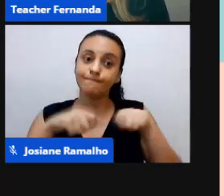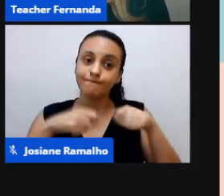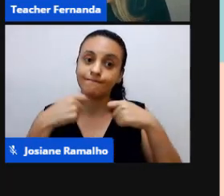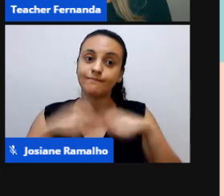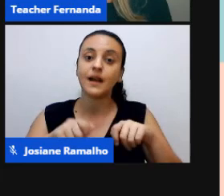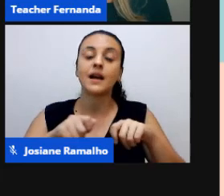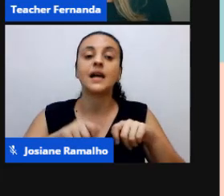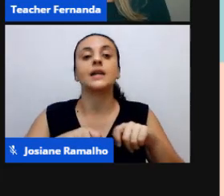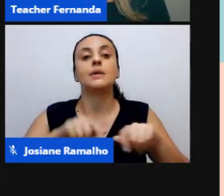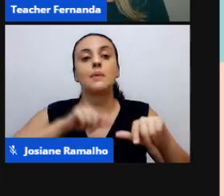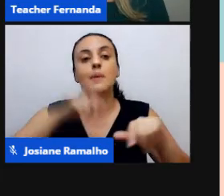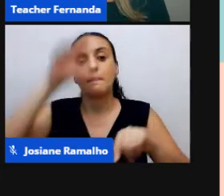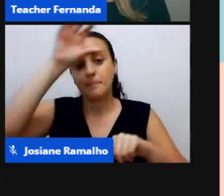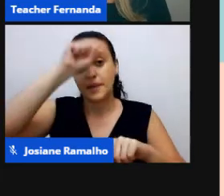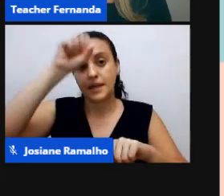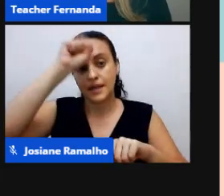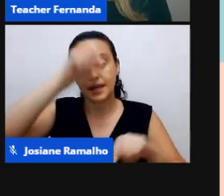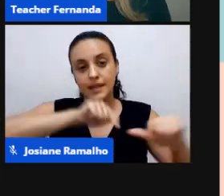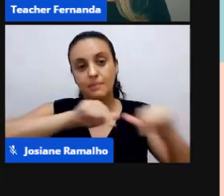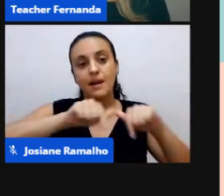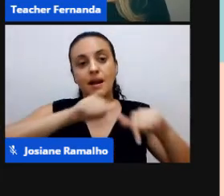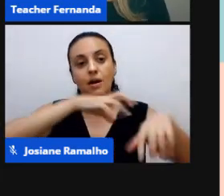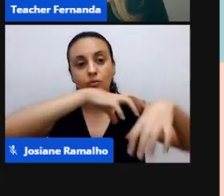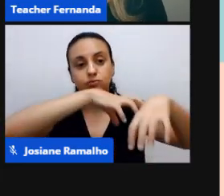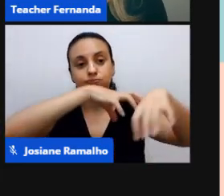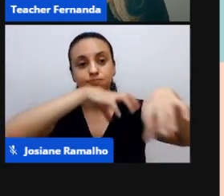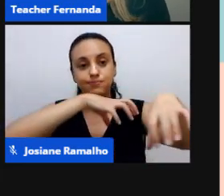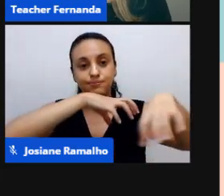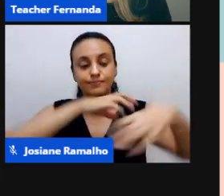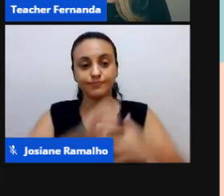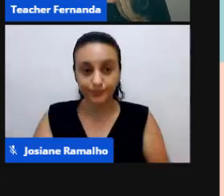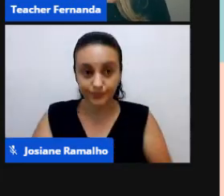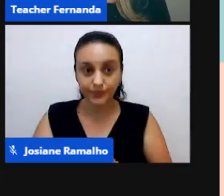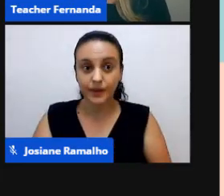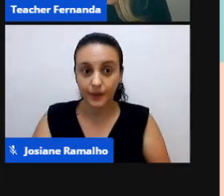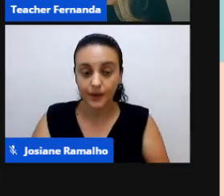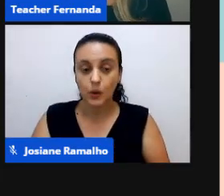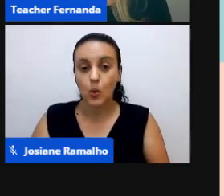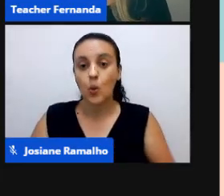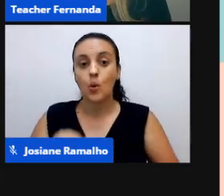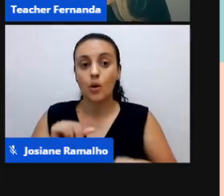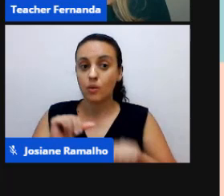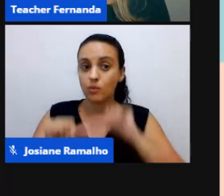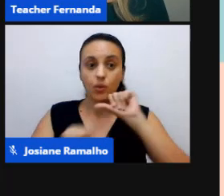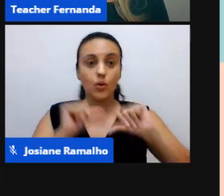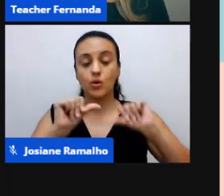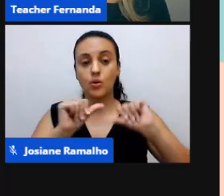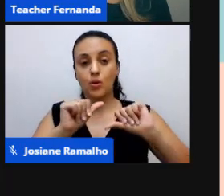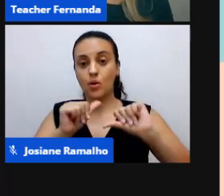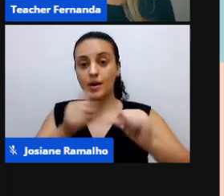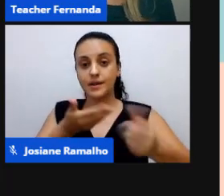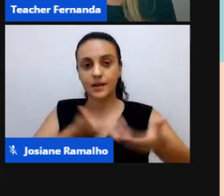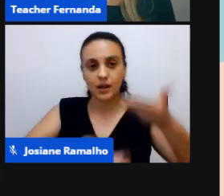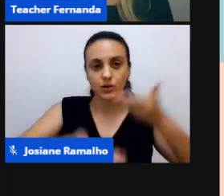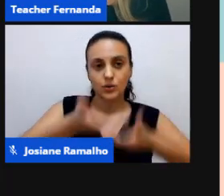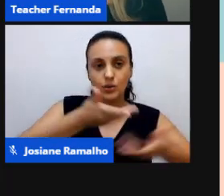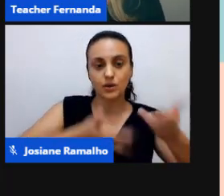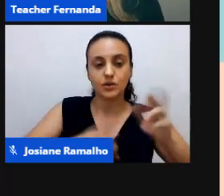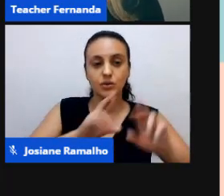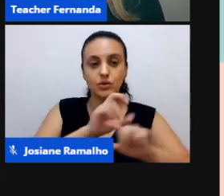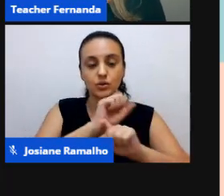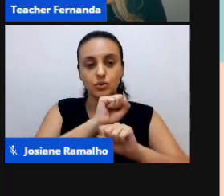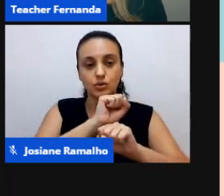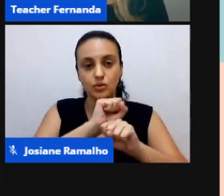estar presencialmente com os nossos alunos. Isso mudou as nossas relações sociais, na nossa casa, na